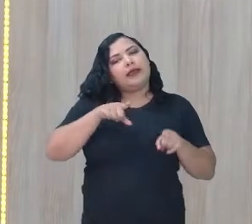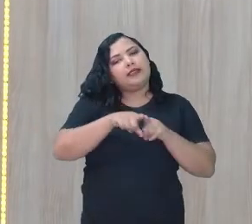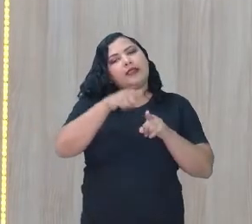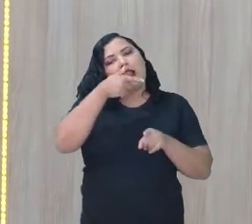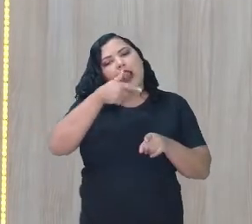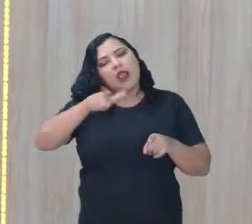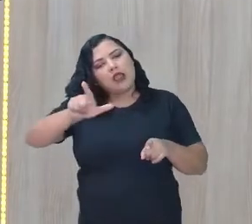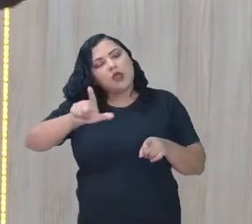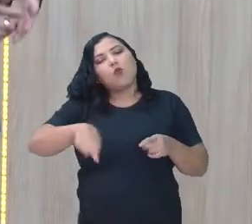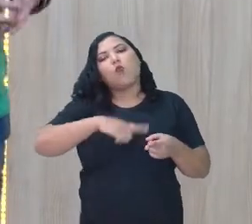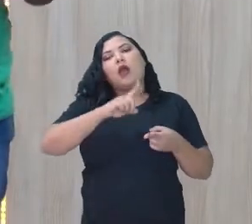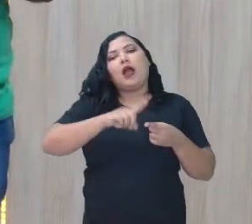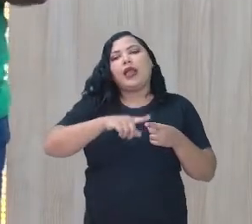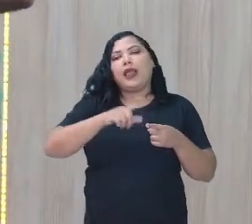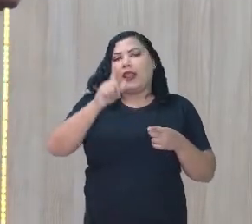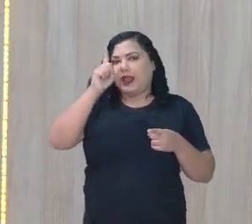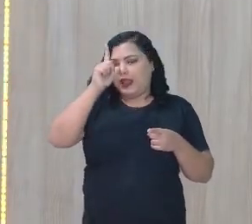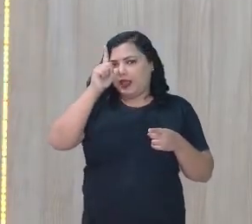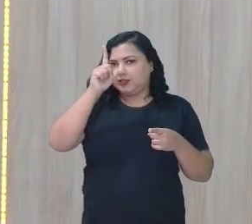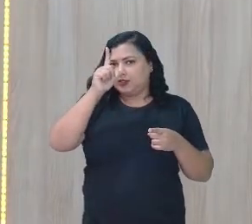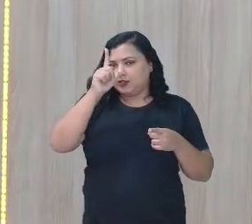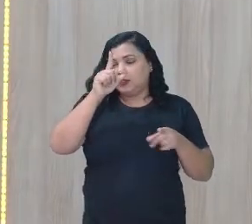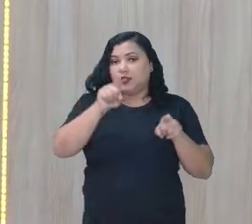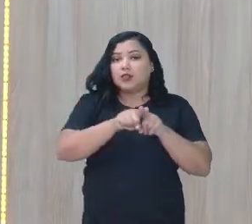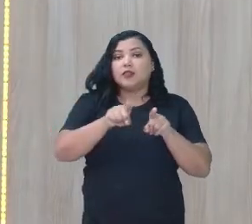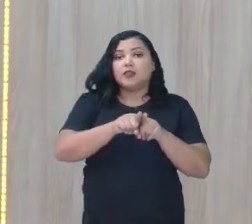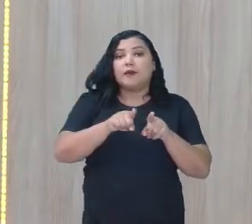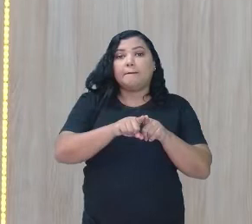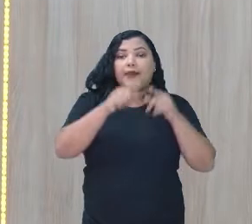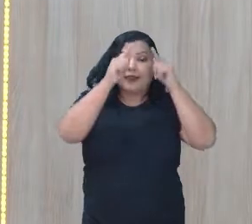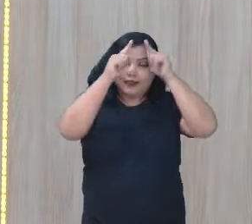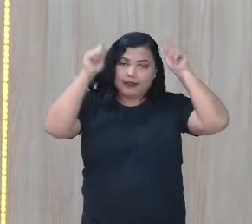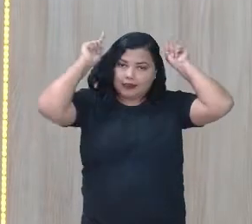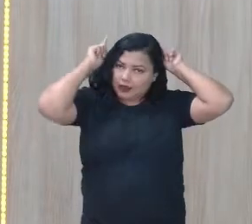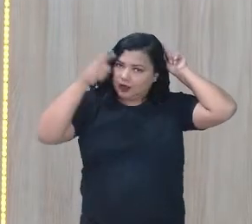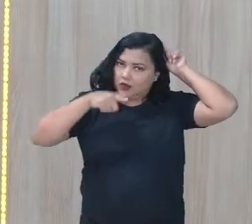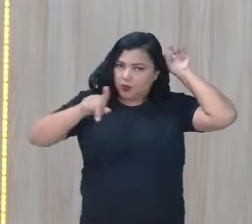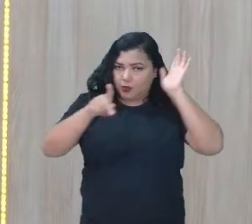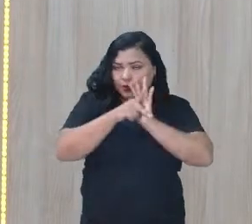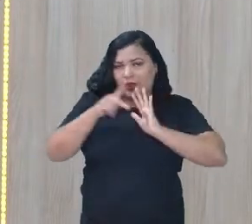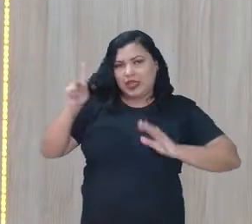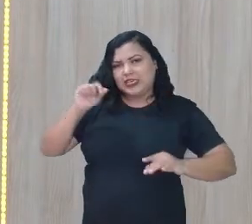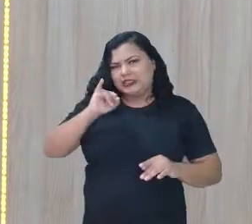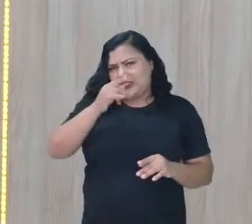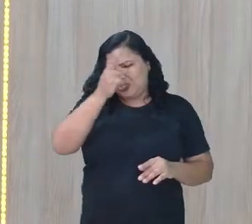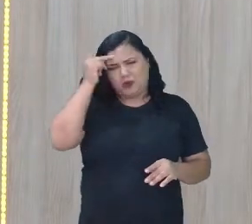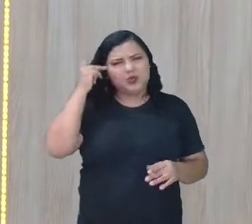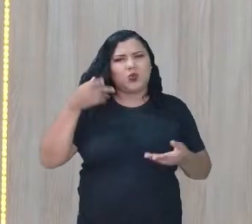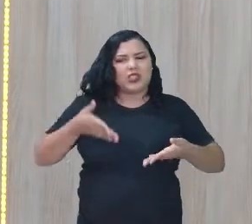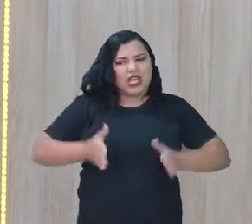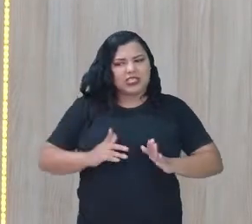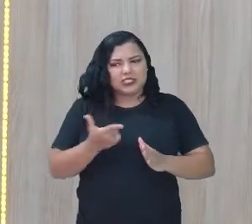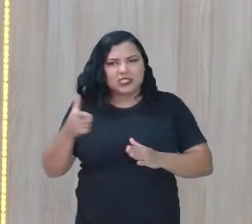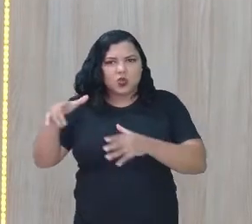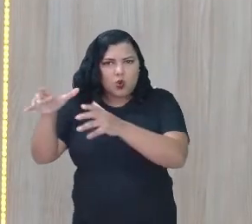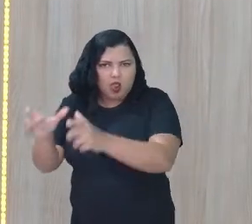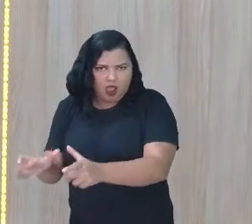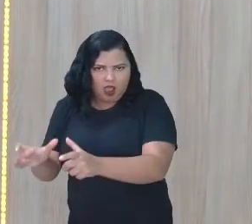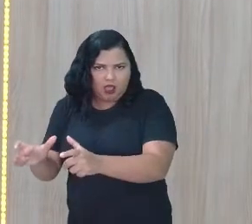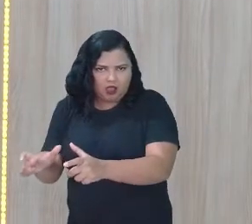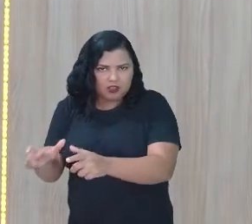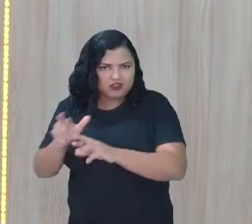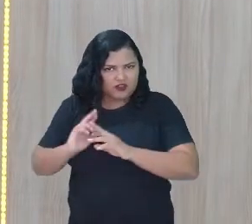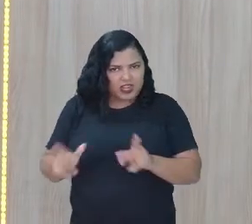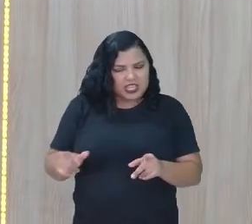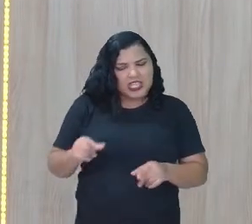que não utilizavam nem o grego nem o latim e que não nasciam dentro das fronteiras do Império Romano, eram